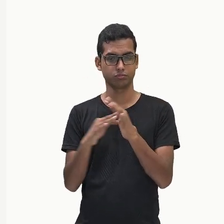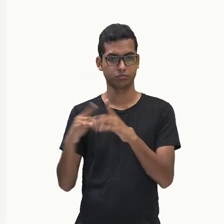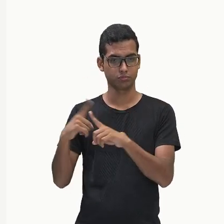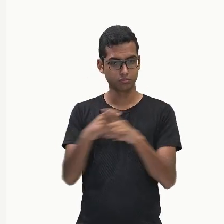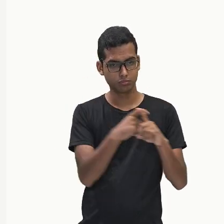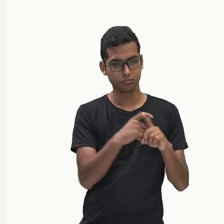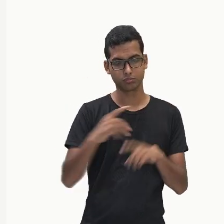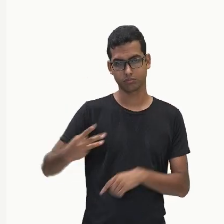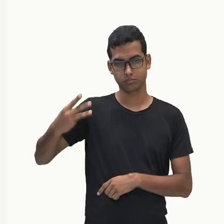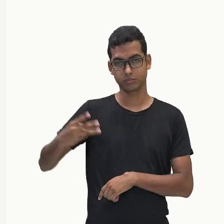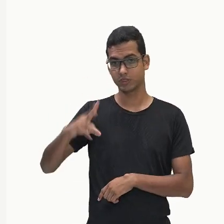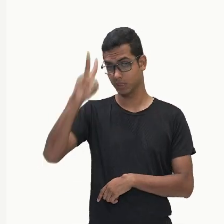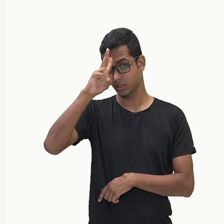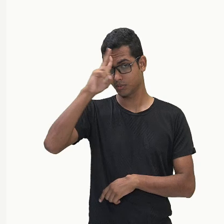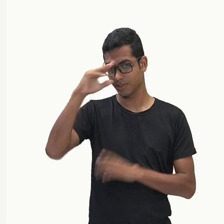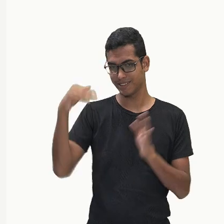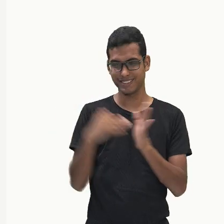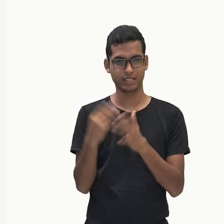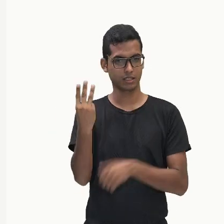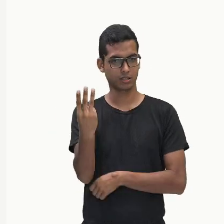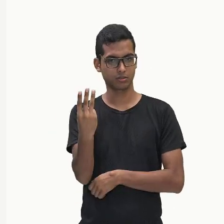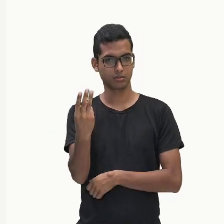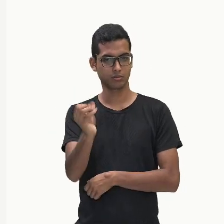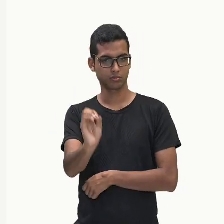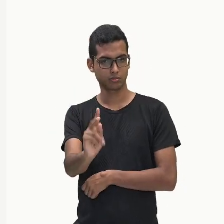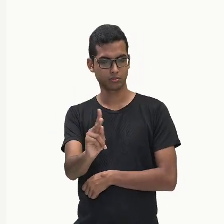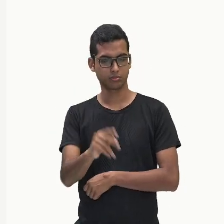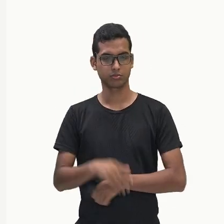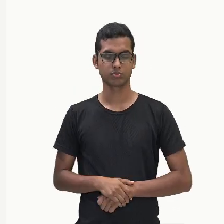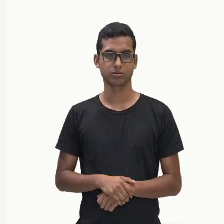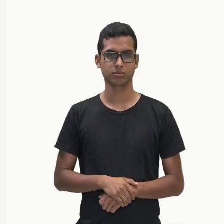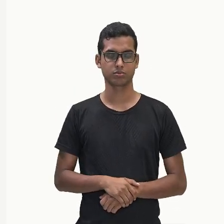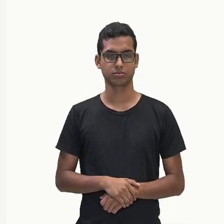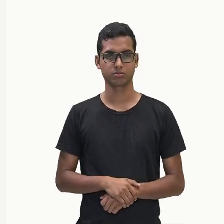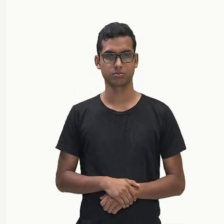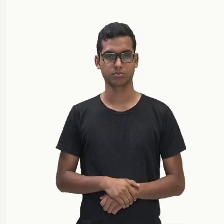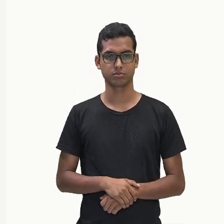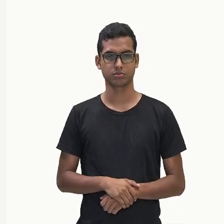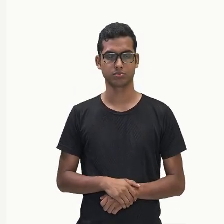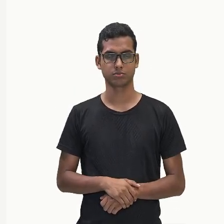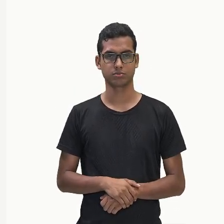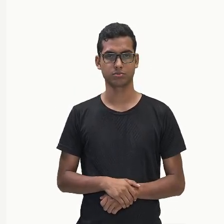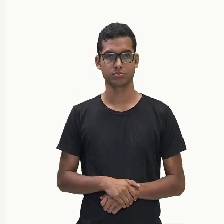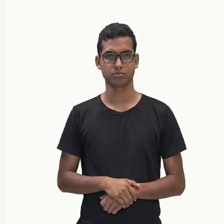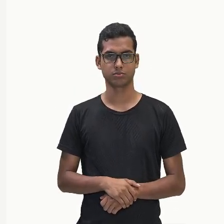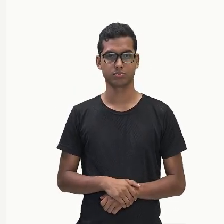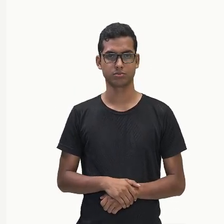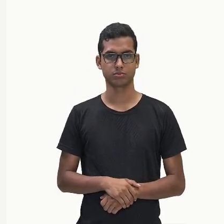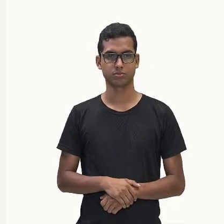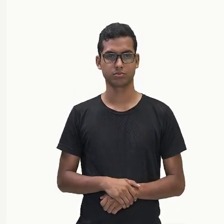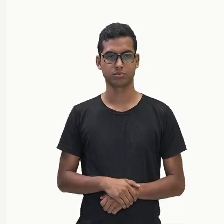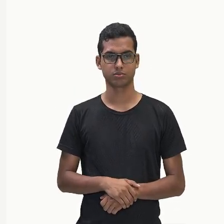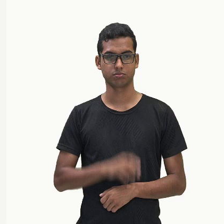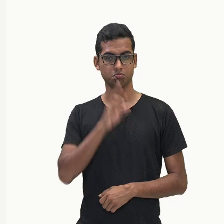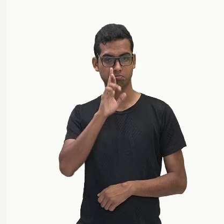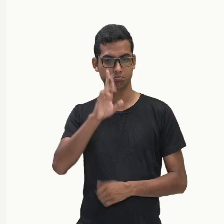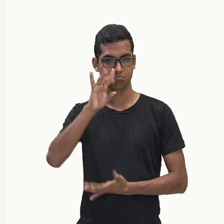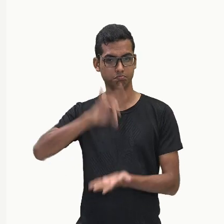até 3, tá? Então, 1 é uma solução válida, tá bom? Se é uma solução válida,